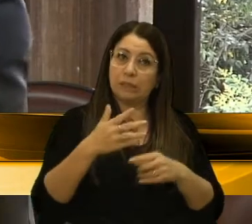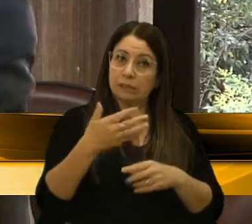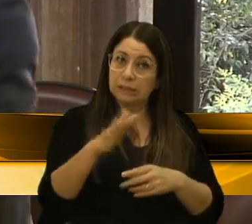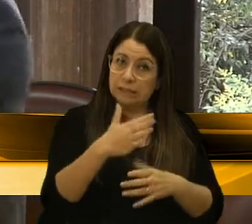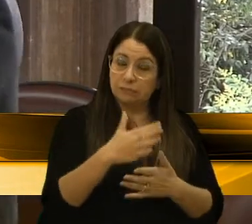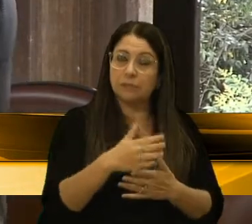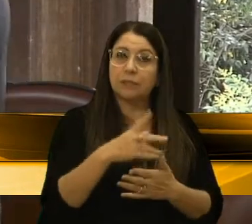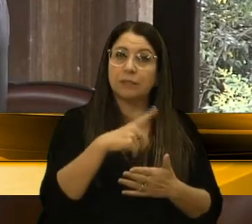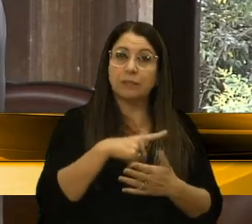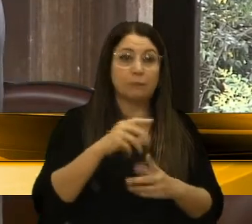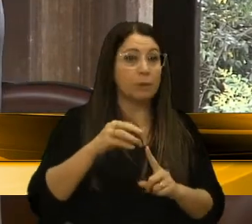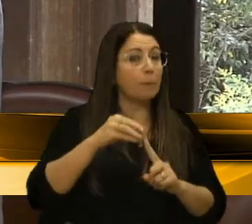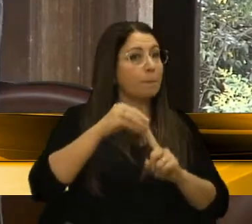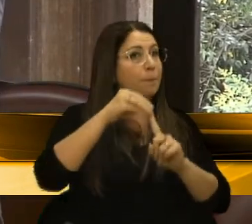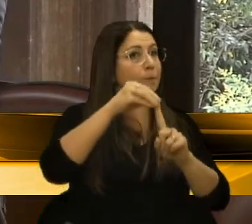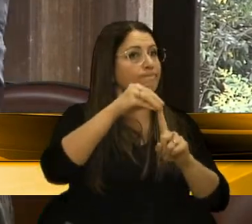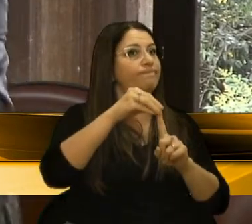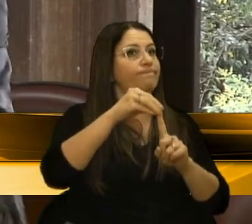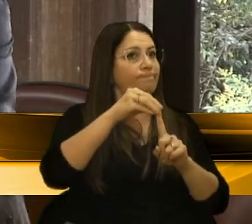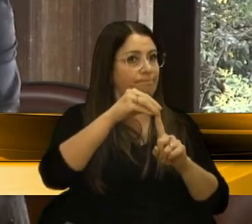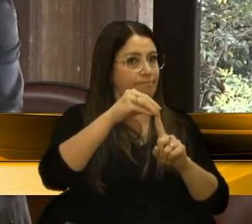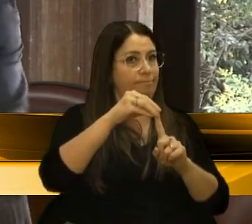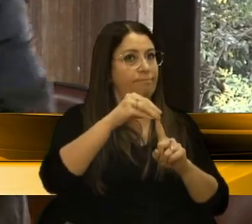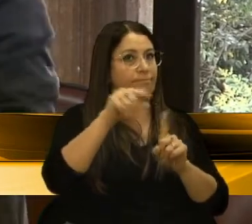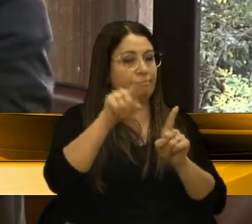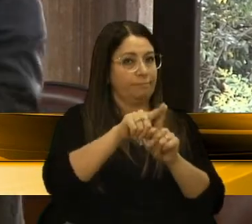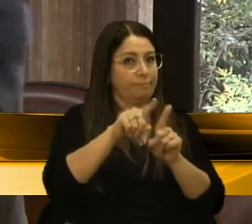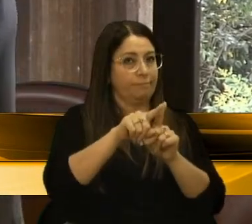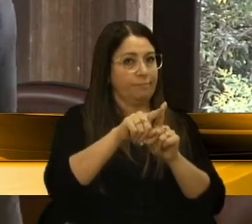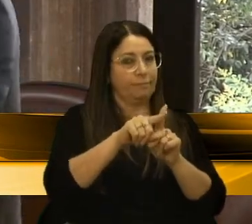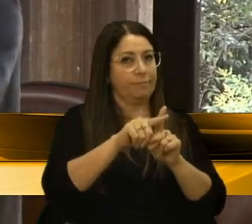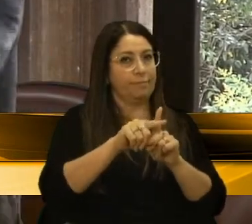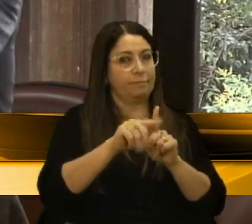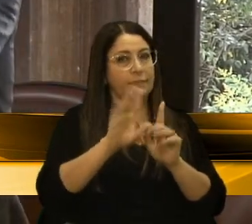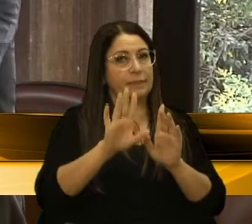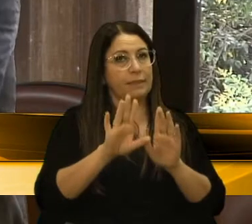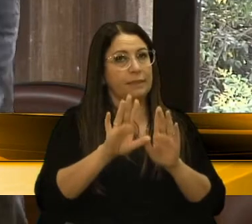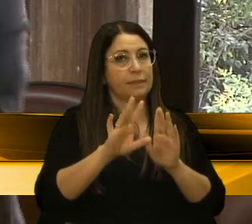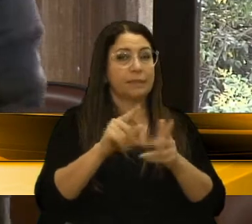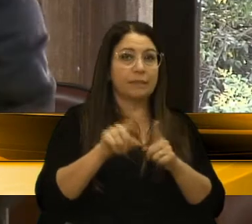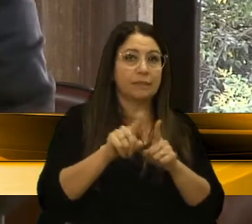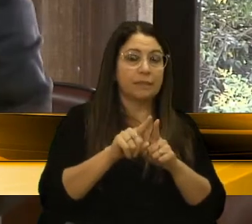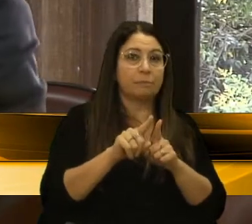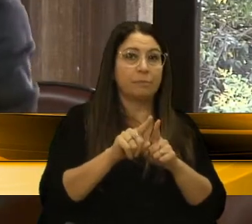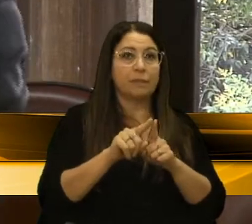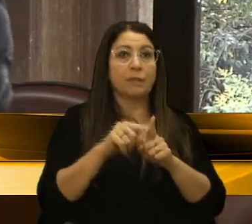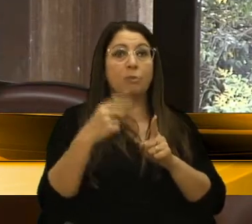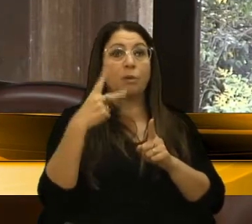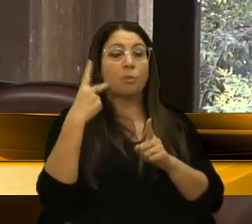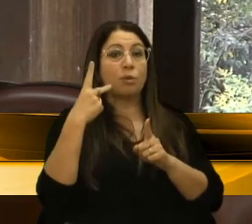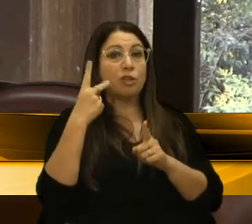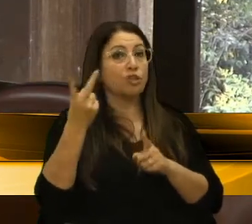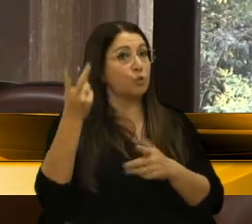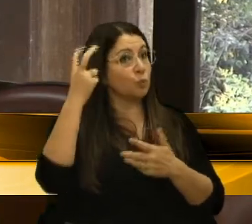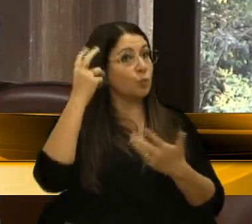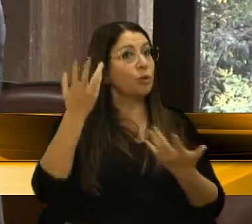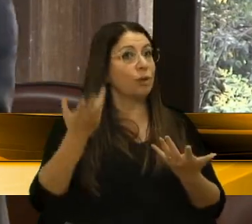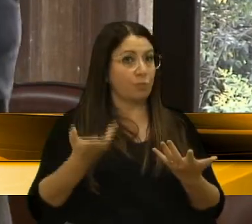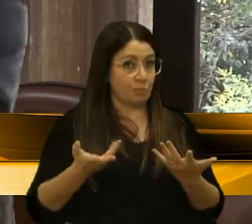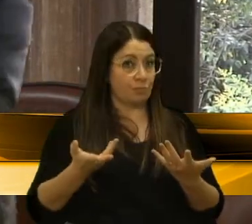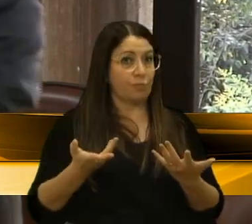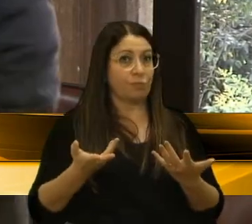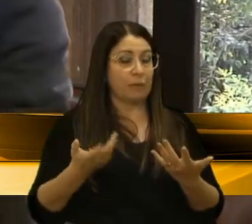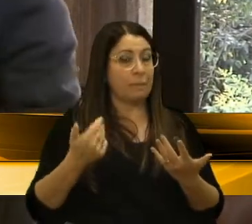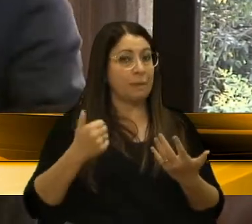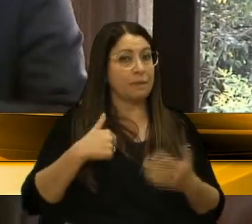vezes, priorizar em detrimento, inclusive, ou melhor, sacrificar alguma política cultural. Mas